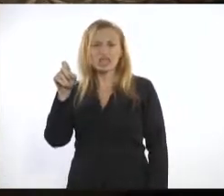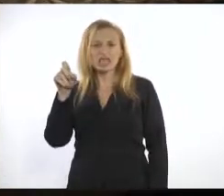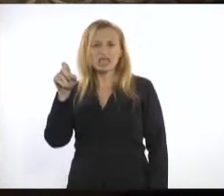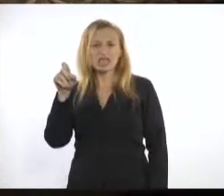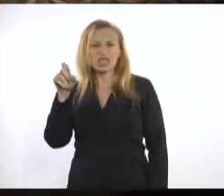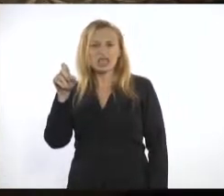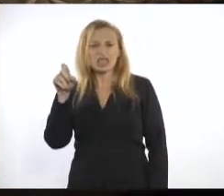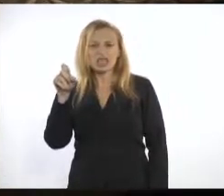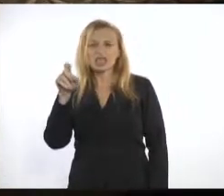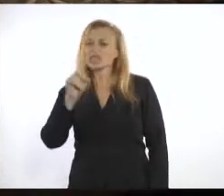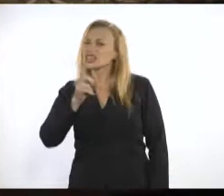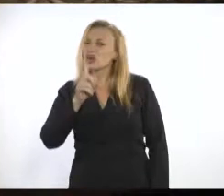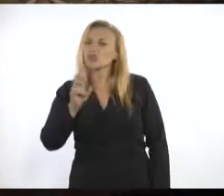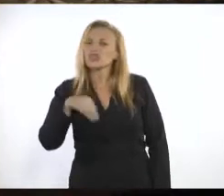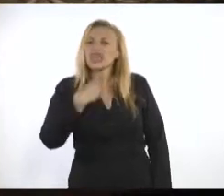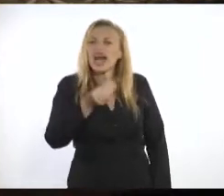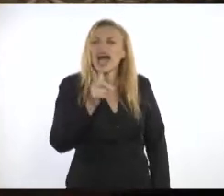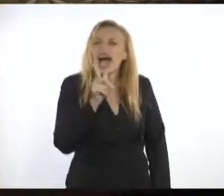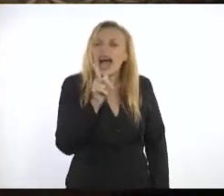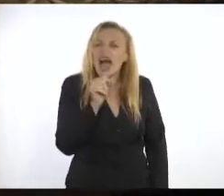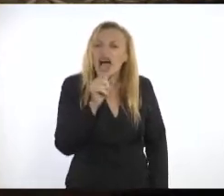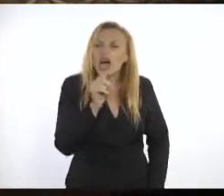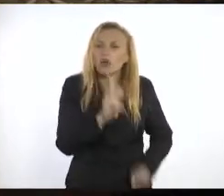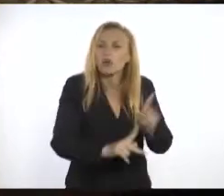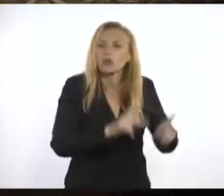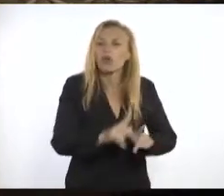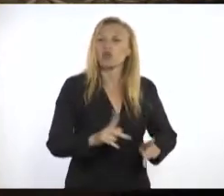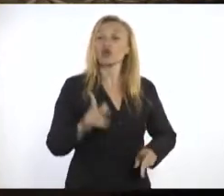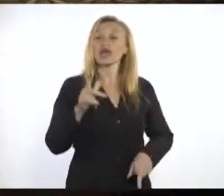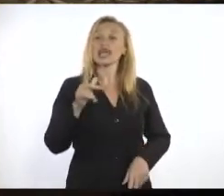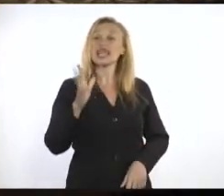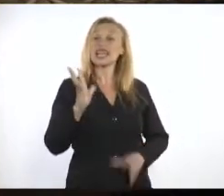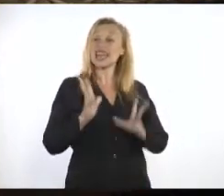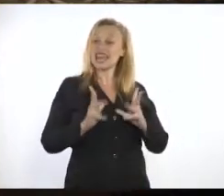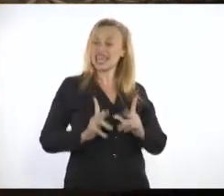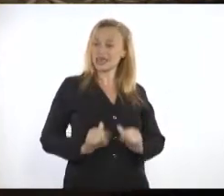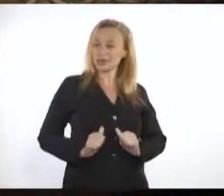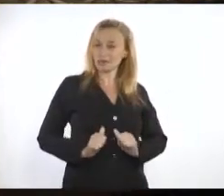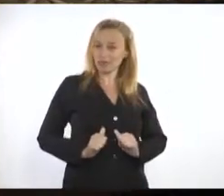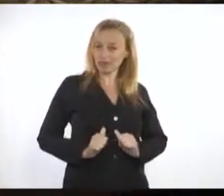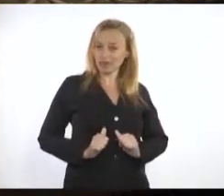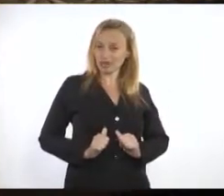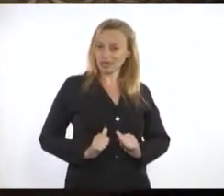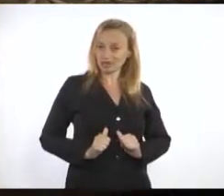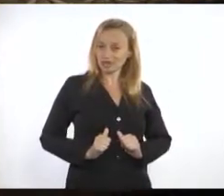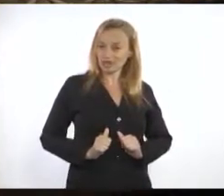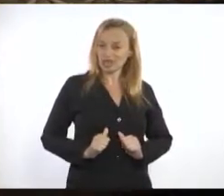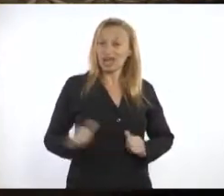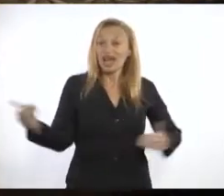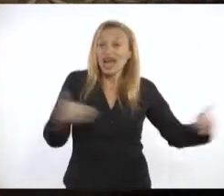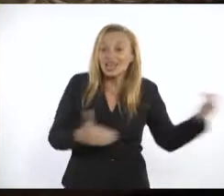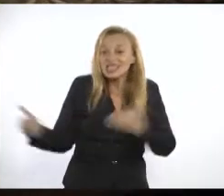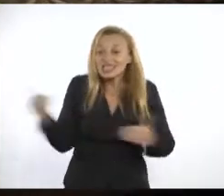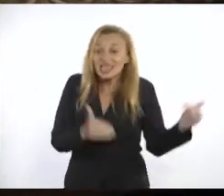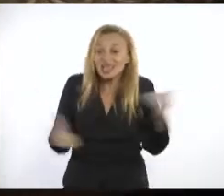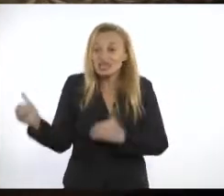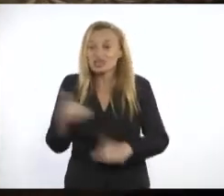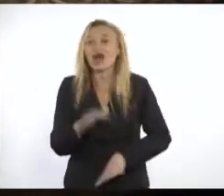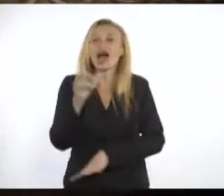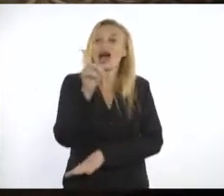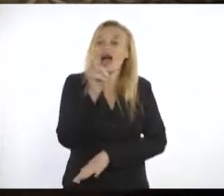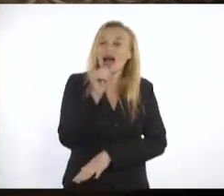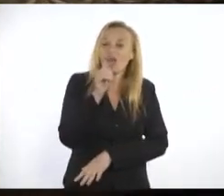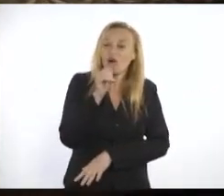povo, não dar água tratada ao povo, não fornecer acesso à dignidade humana